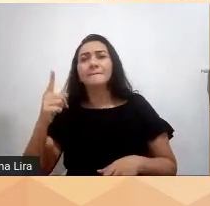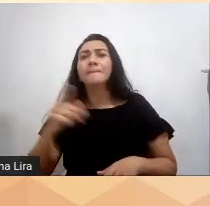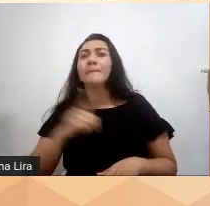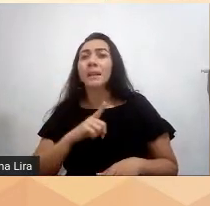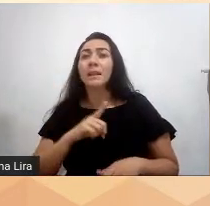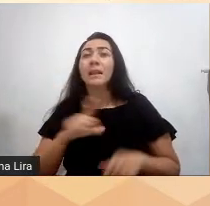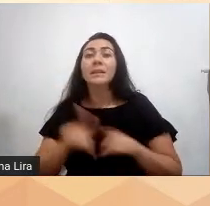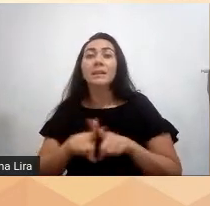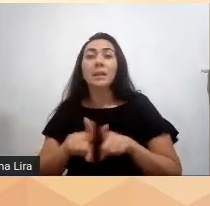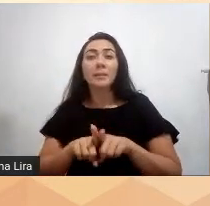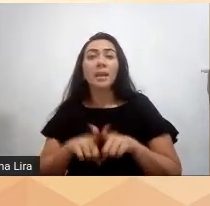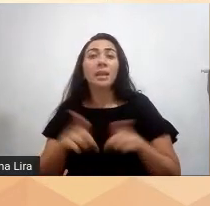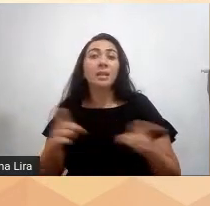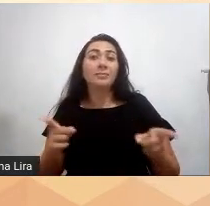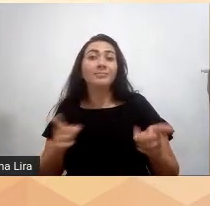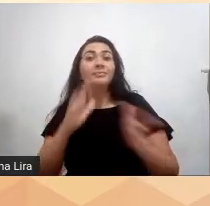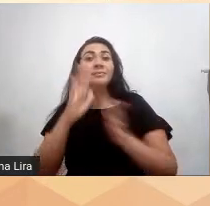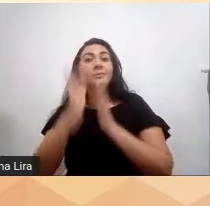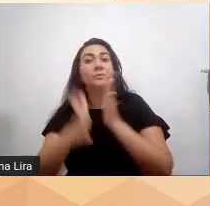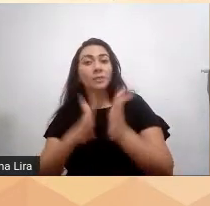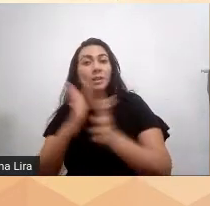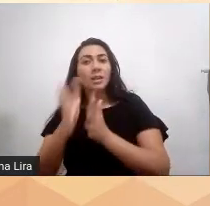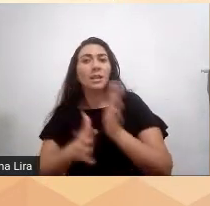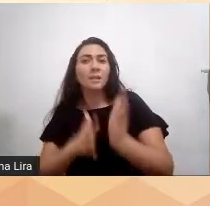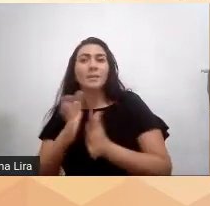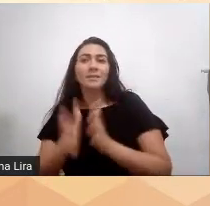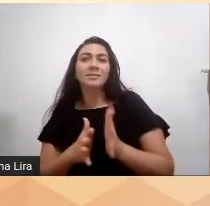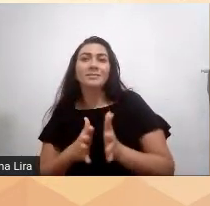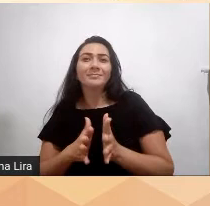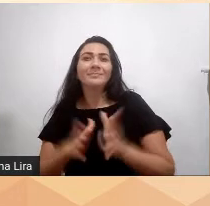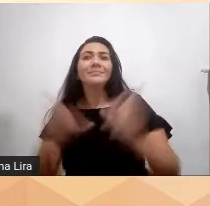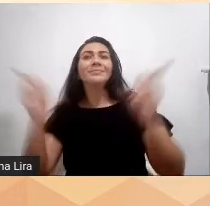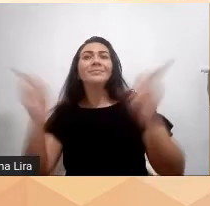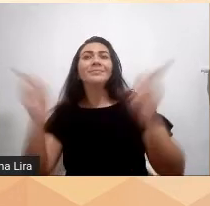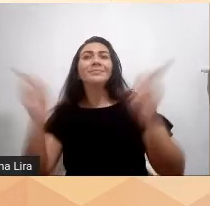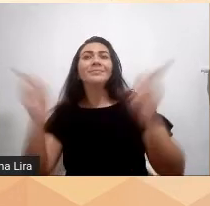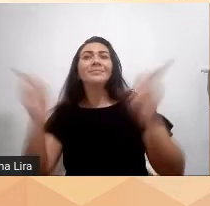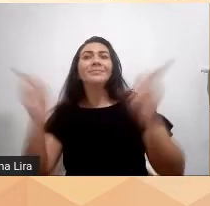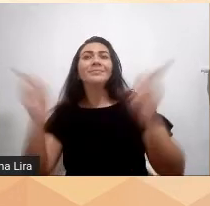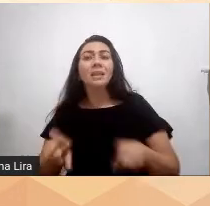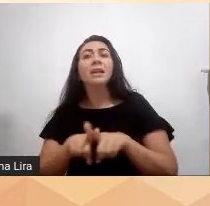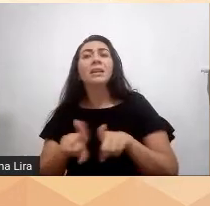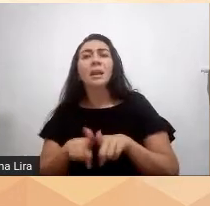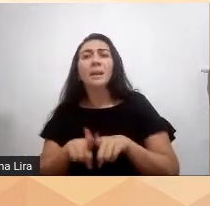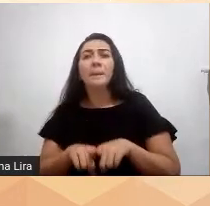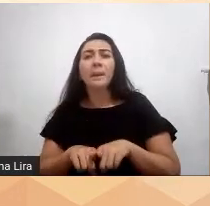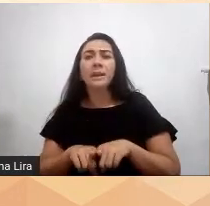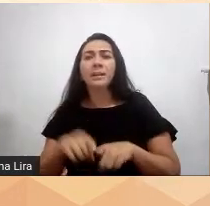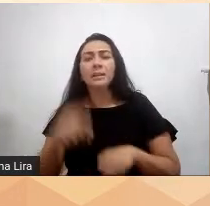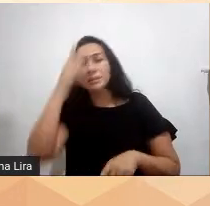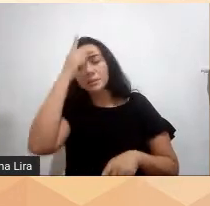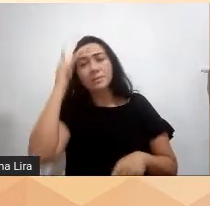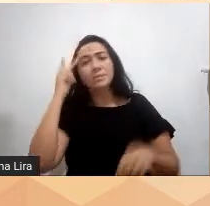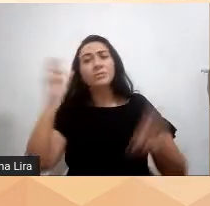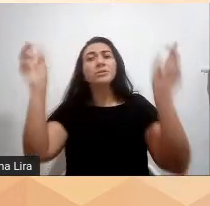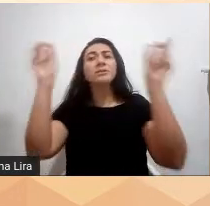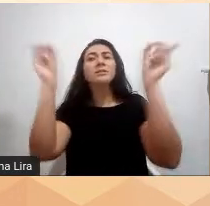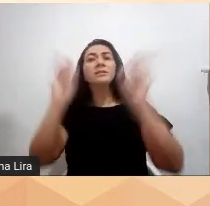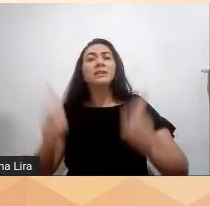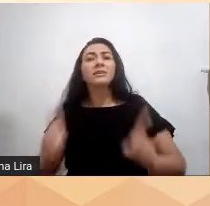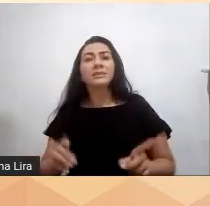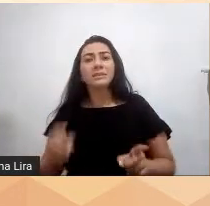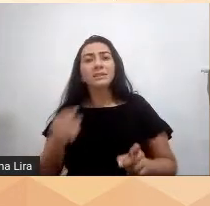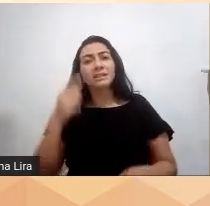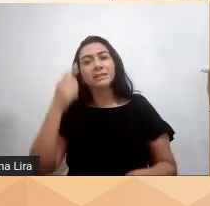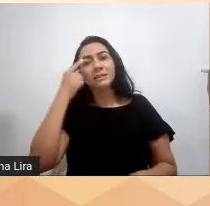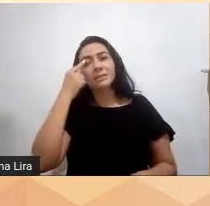tem que constar para essas pessoas com deficiência visual e também física, né, onde vai estar acontecendo essas ações,